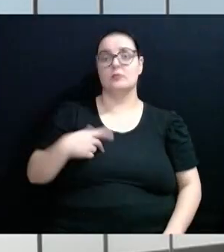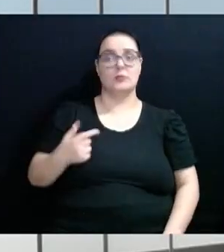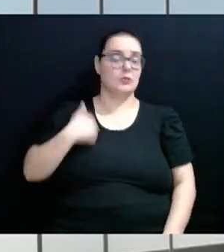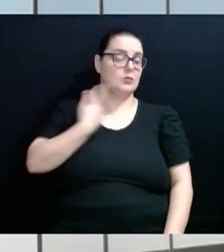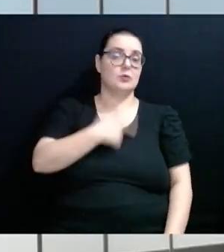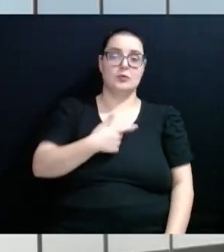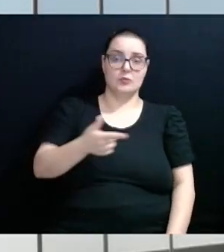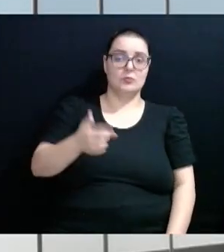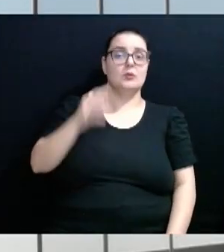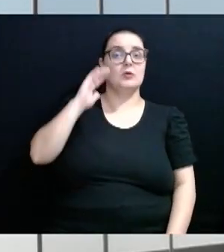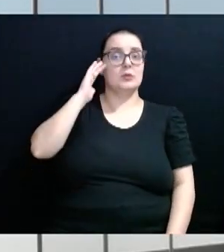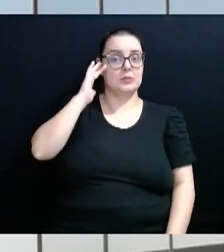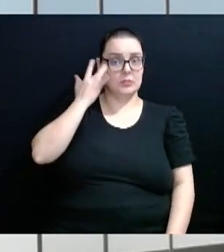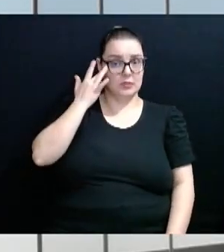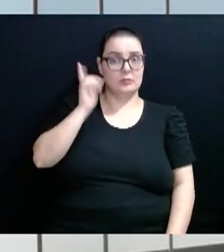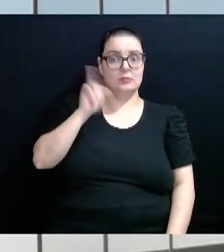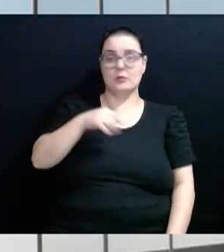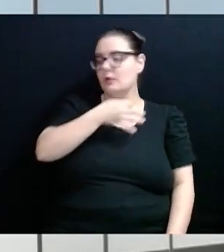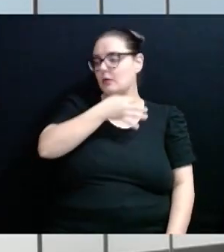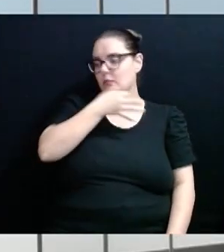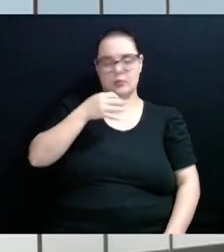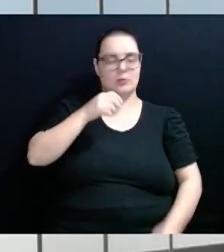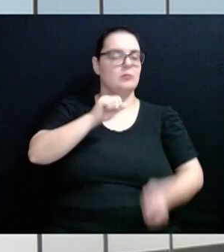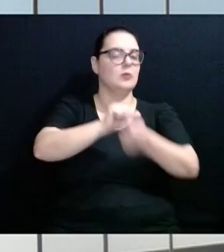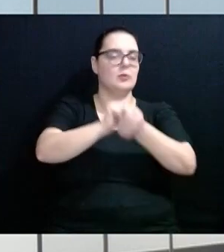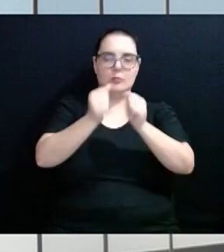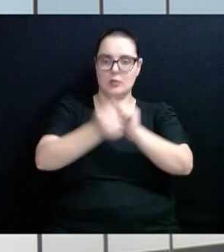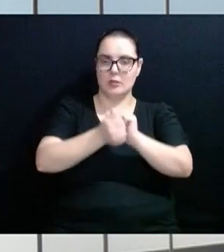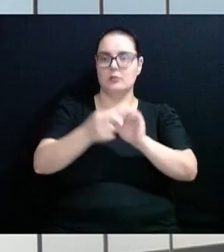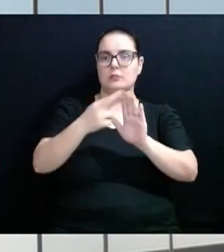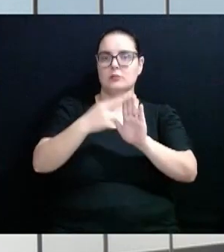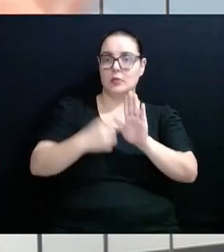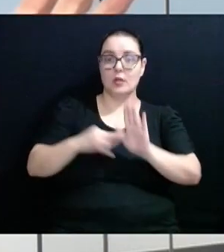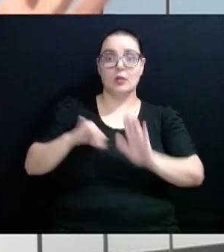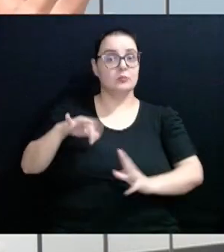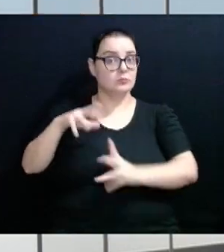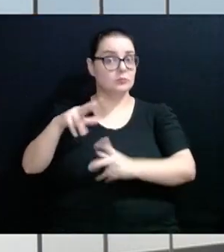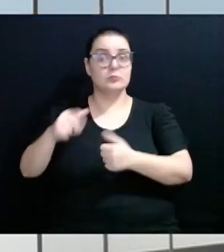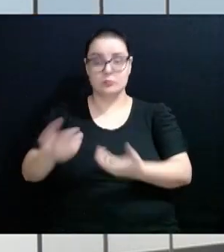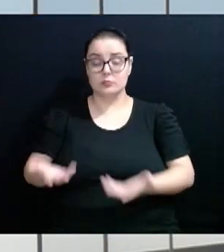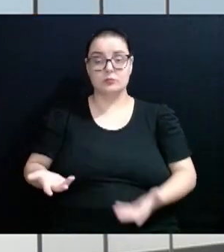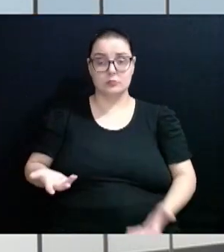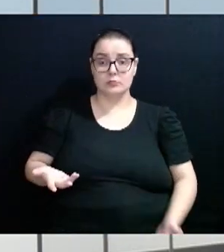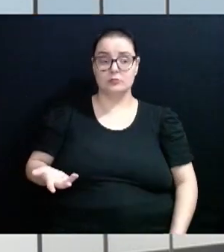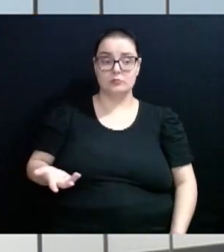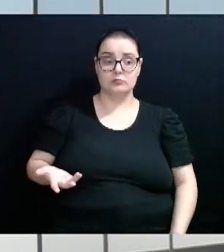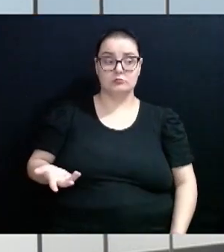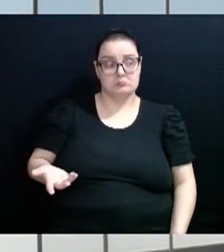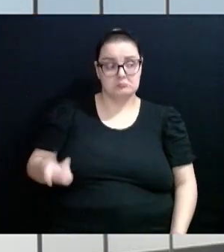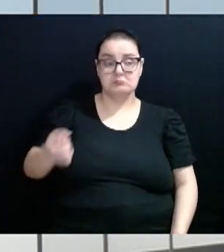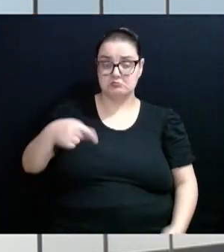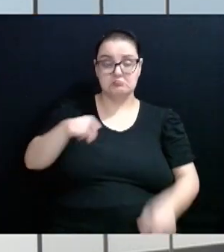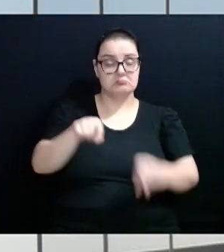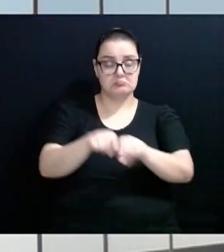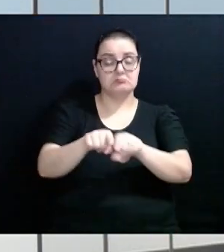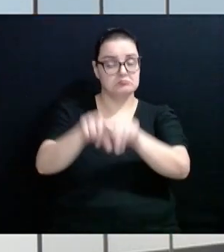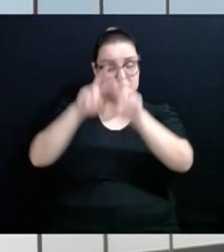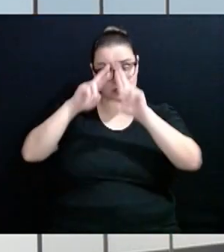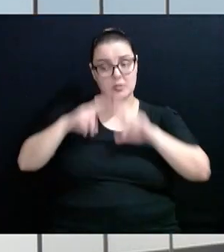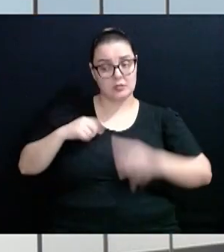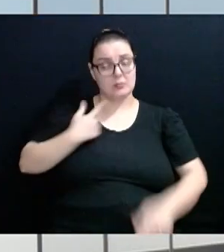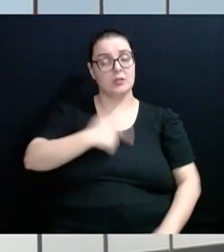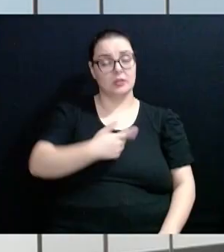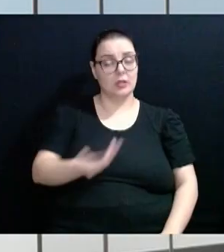que são perfeitamente adequadas às regras internacionais, né? Então vocês também têm que nos respeitar. Né?